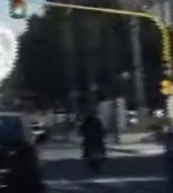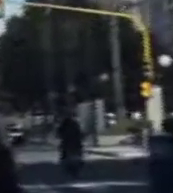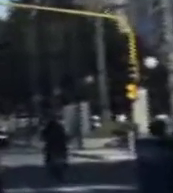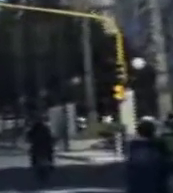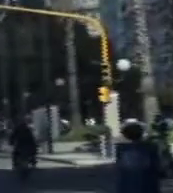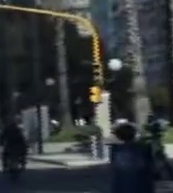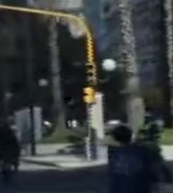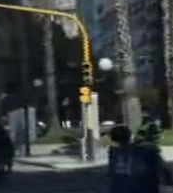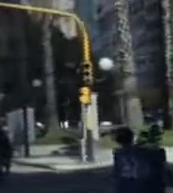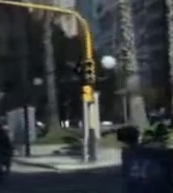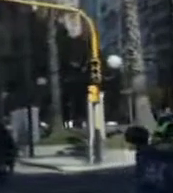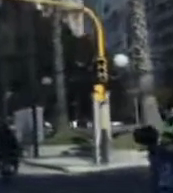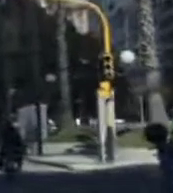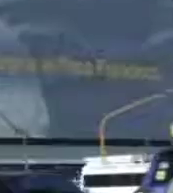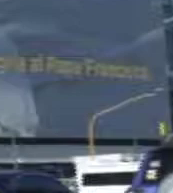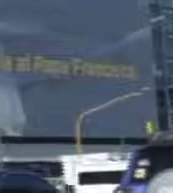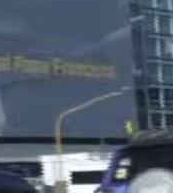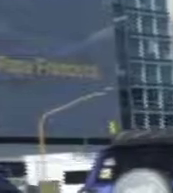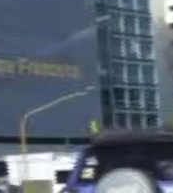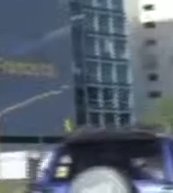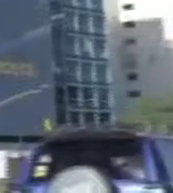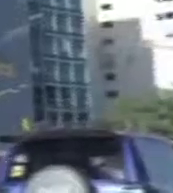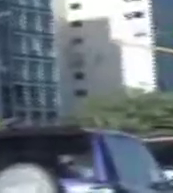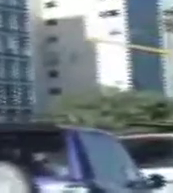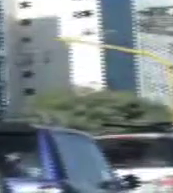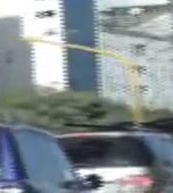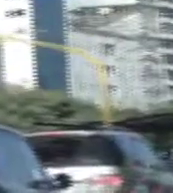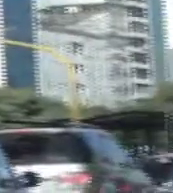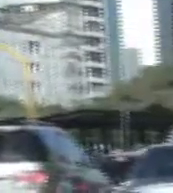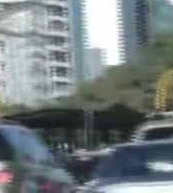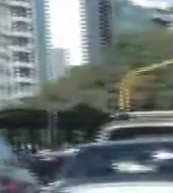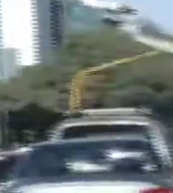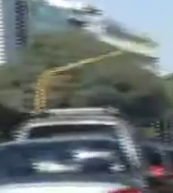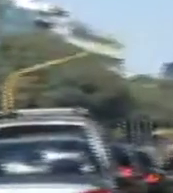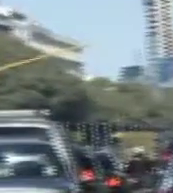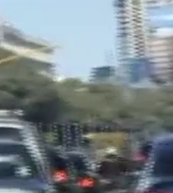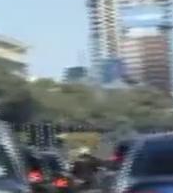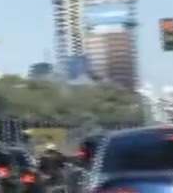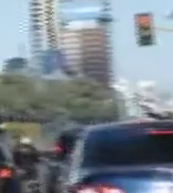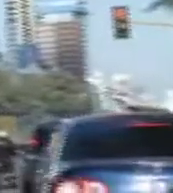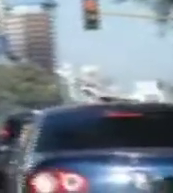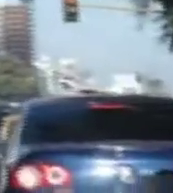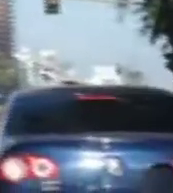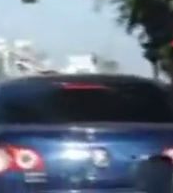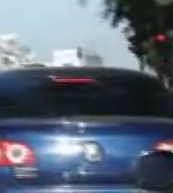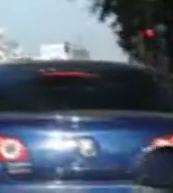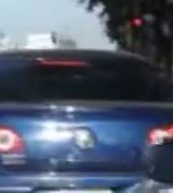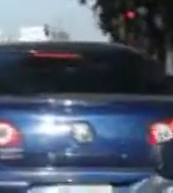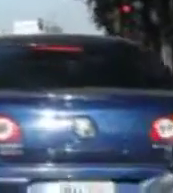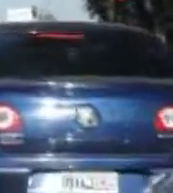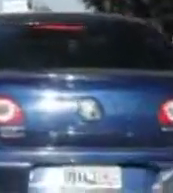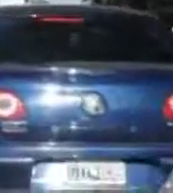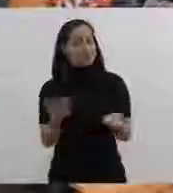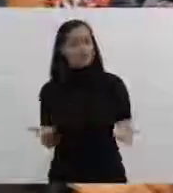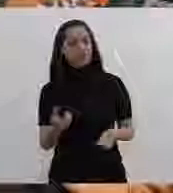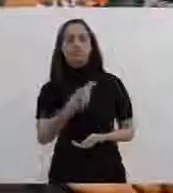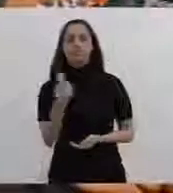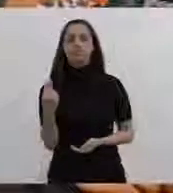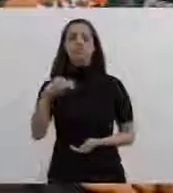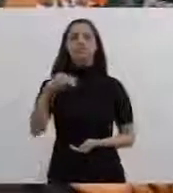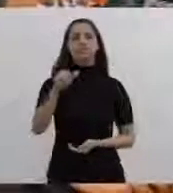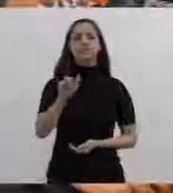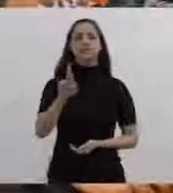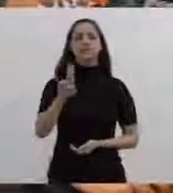Um outdoor mostra o Papa Francisco e os dizeres em espanhol. A cidade celebra com orgulho e alegria o Papa Francisco. Dentro de um quarto